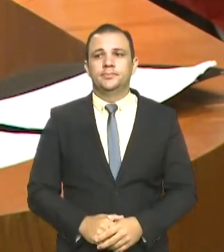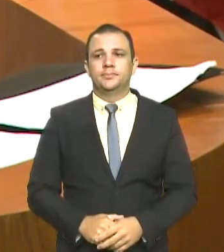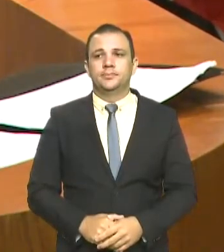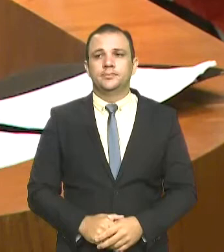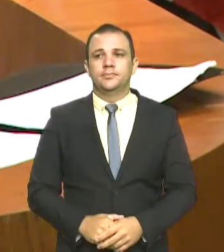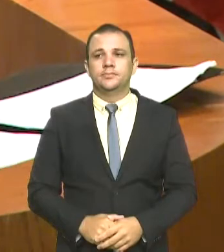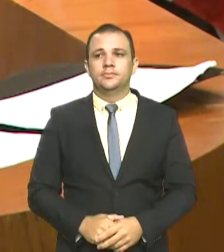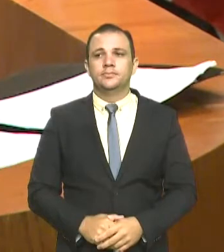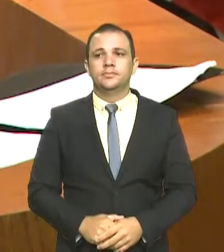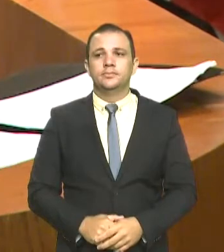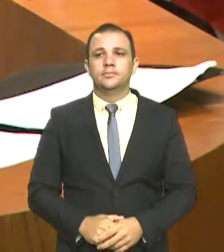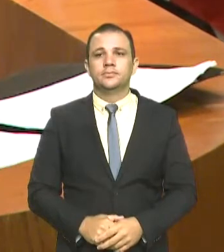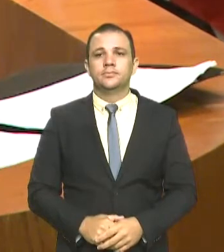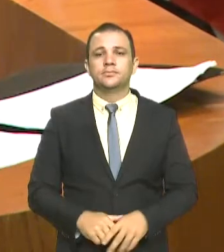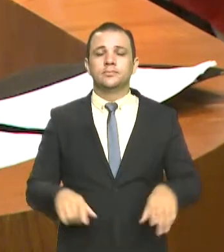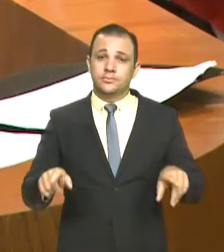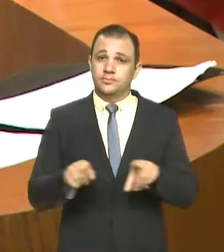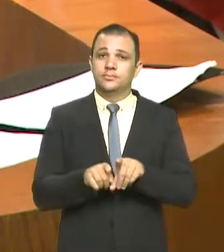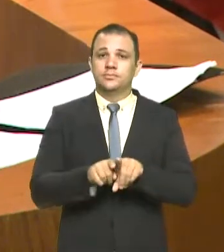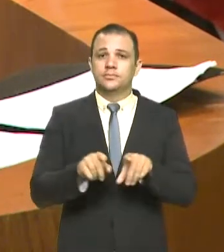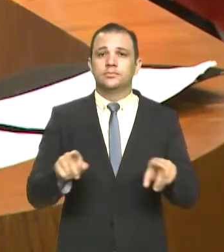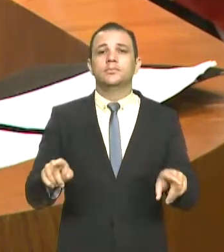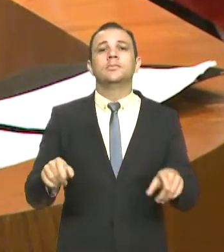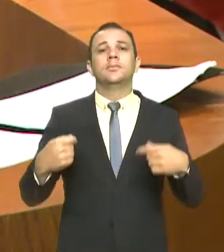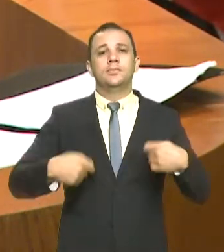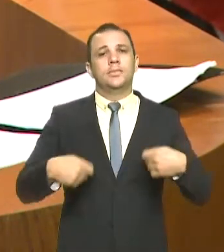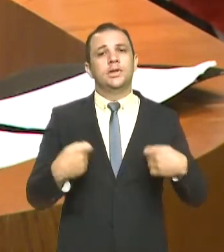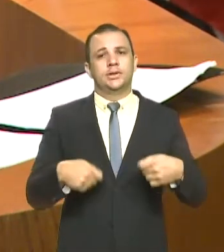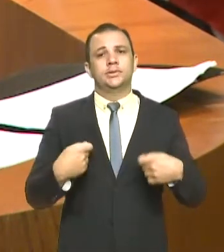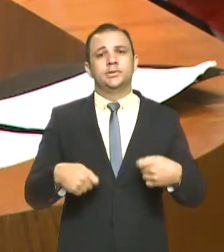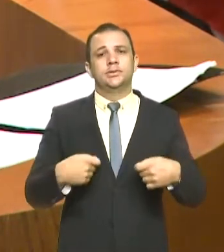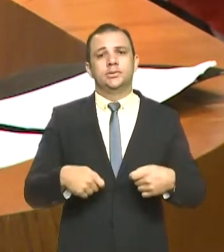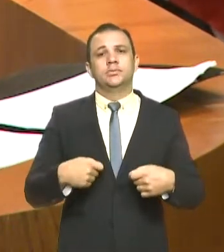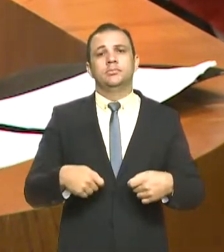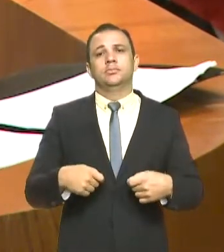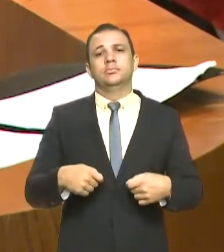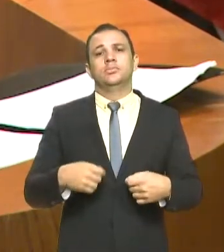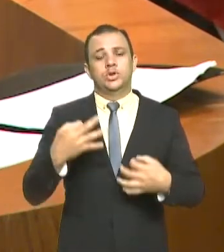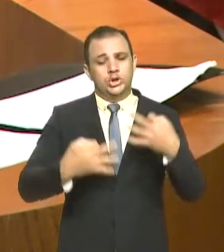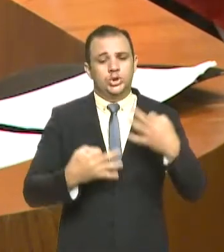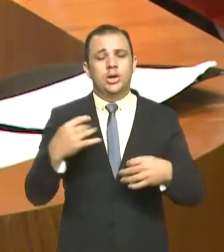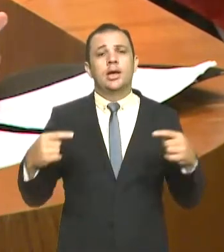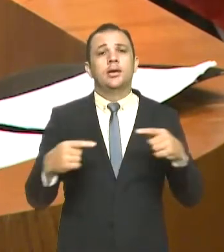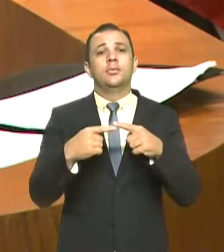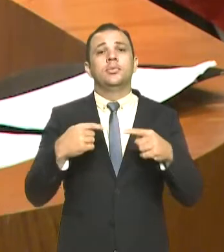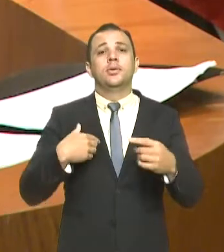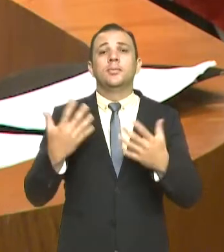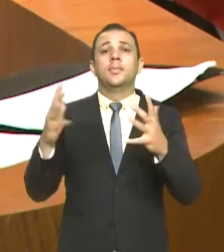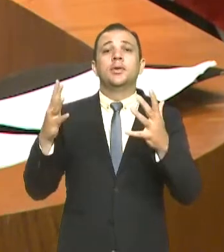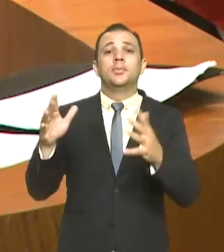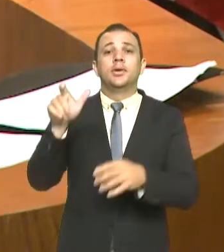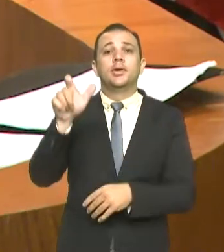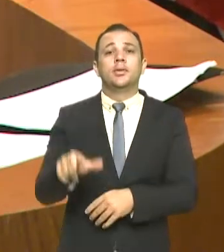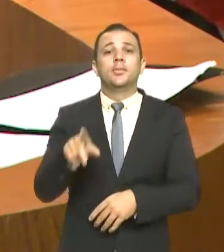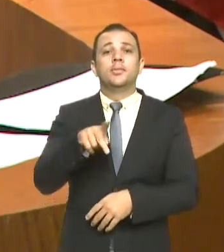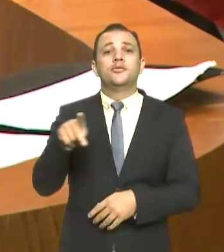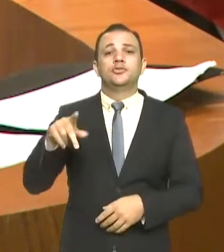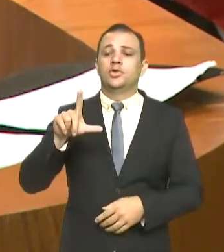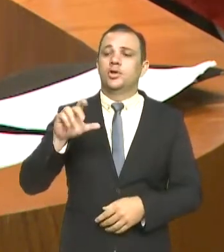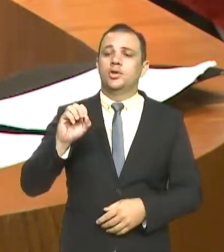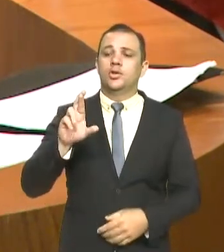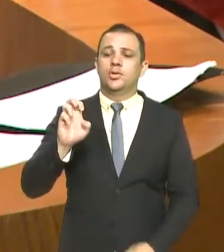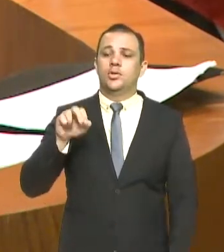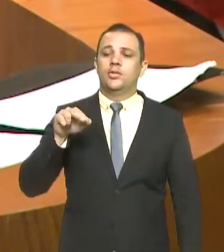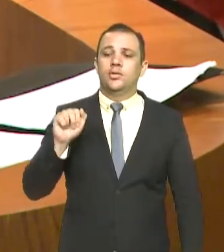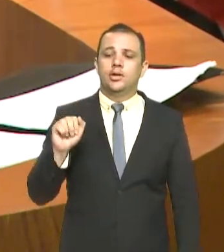justiça. Como dever de justiça, quero parabenizar a professora Lorena Raquel, professora de redação, uma